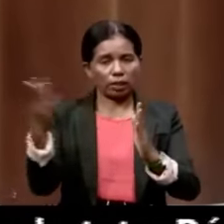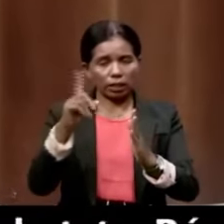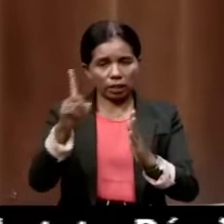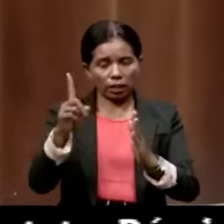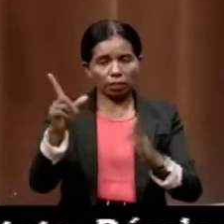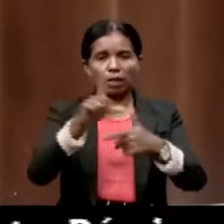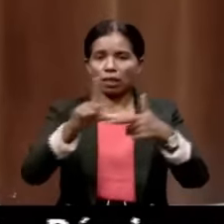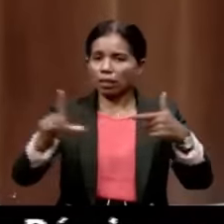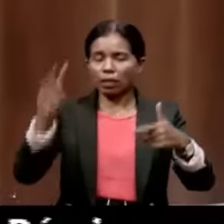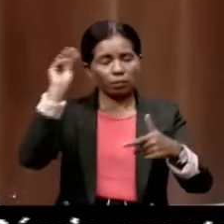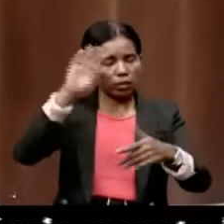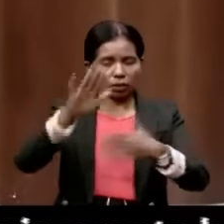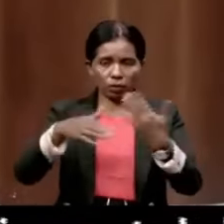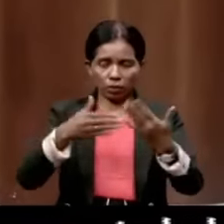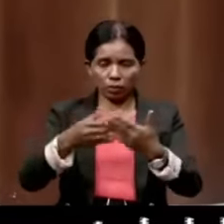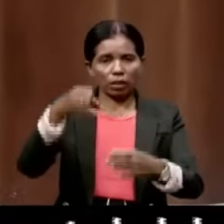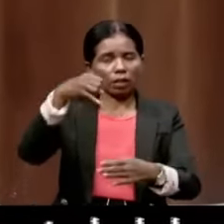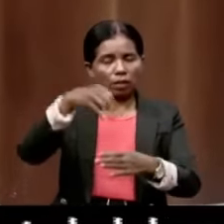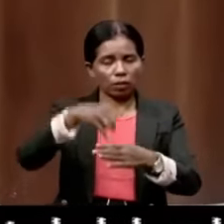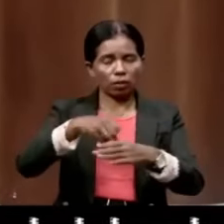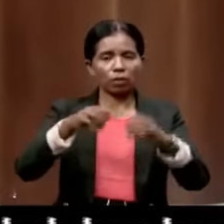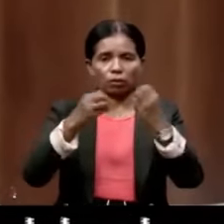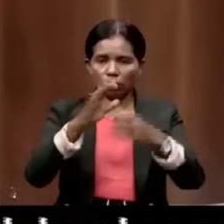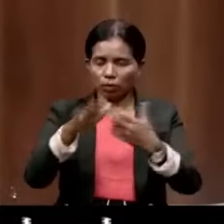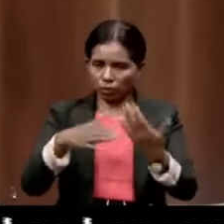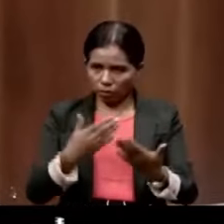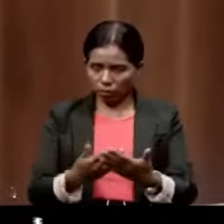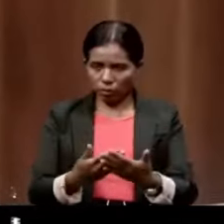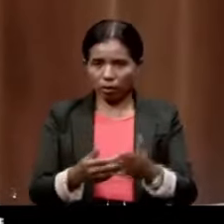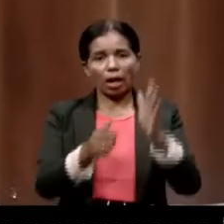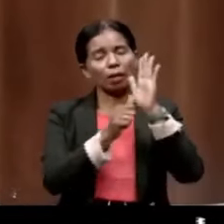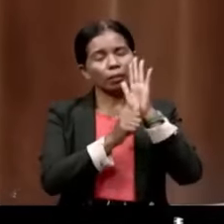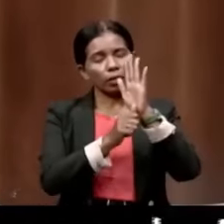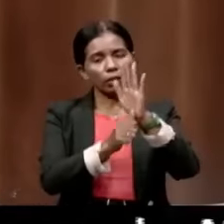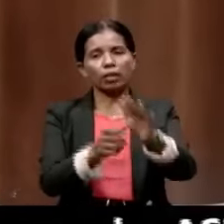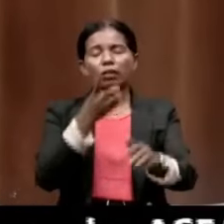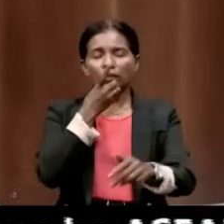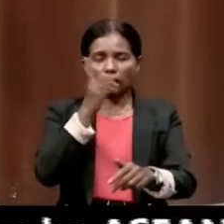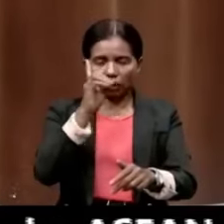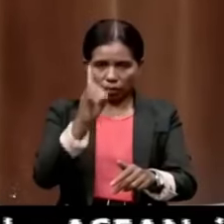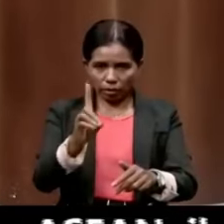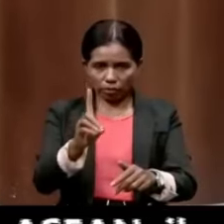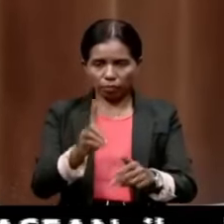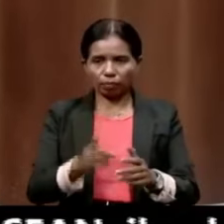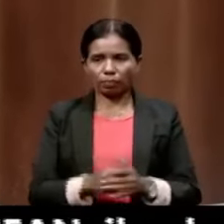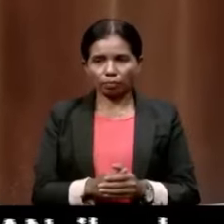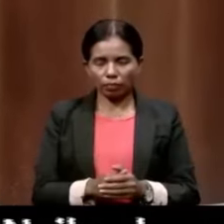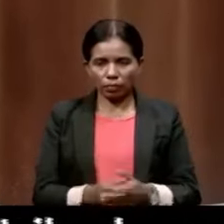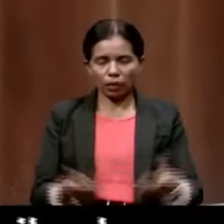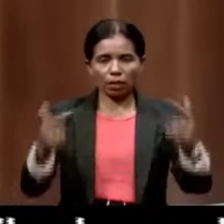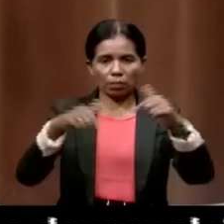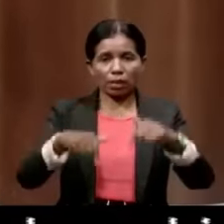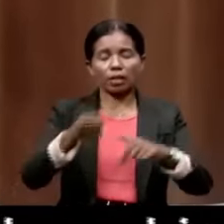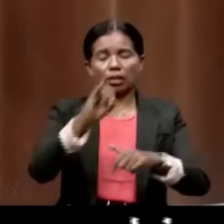Rototo, inclui órgão soberano Sira. Ato apresenta declaração de remuneração, mas a